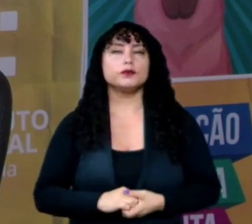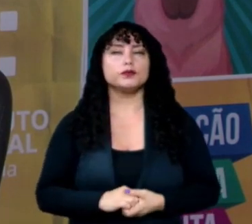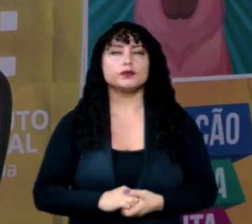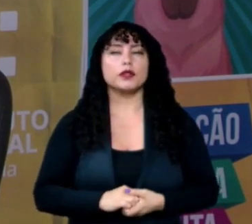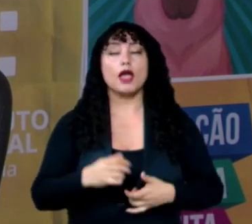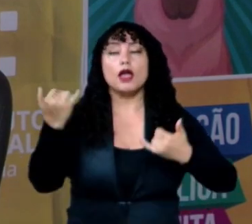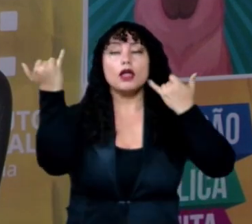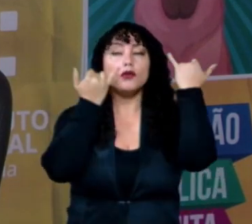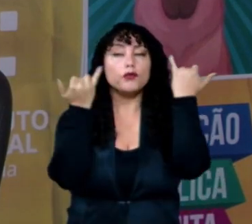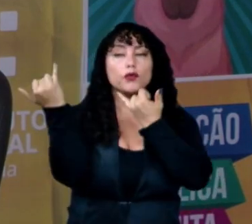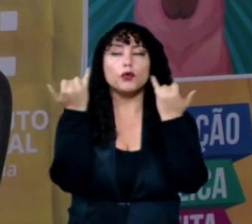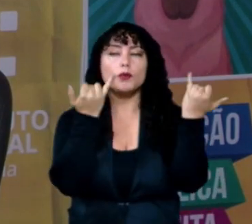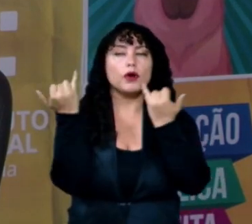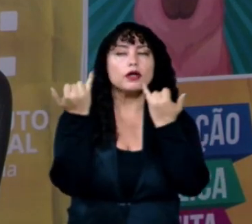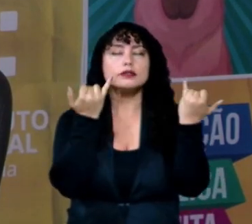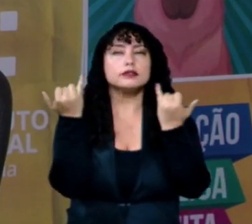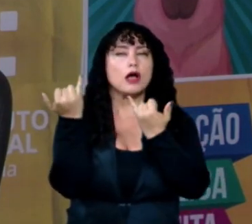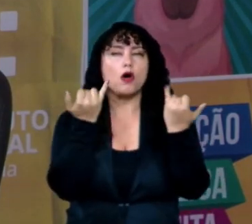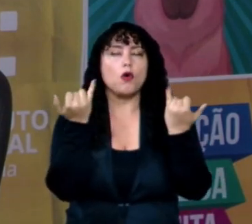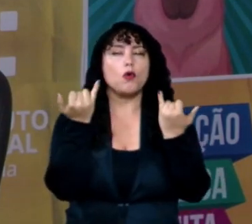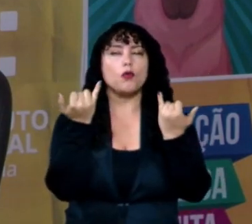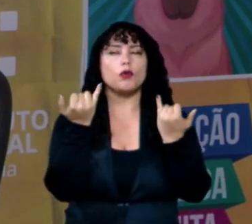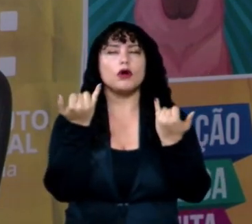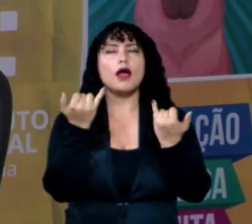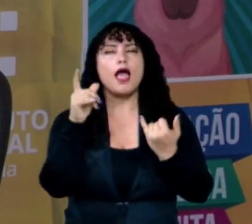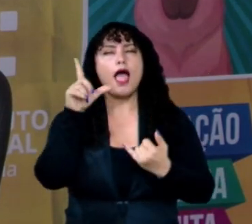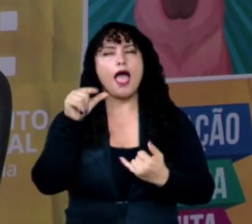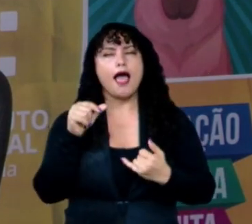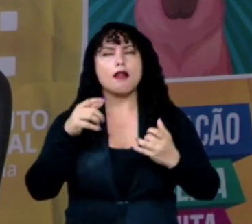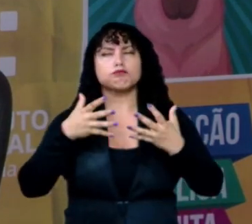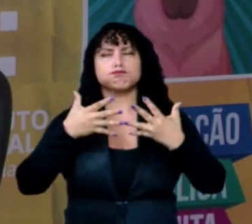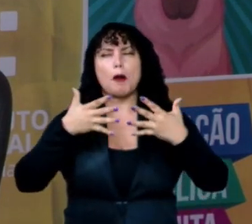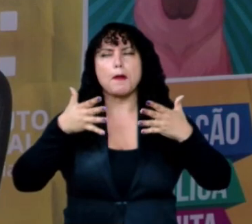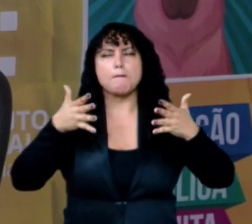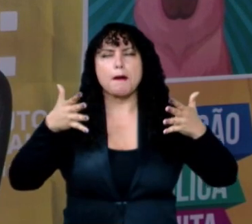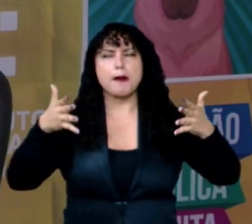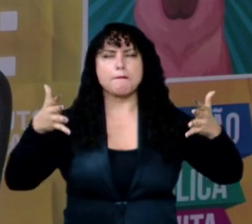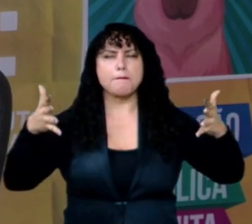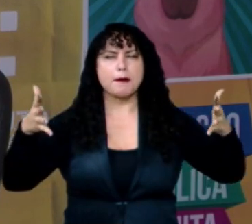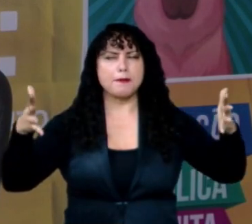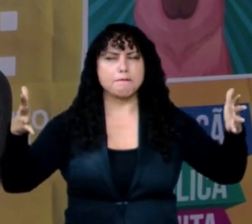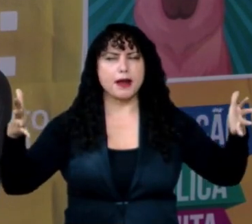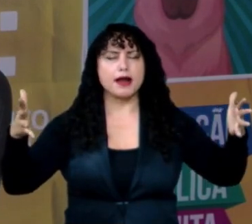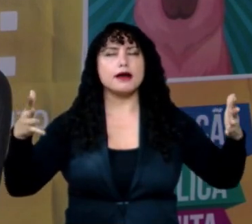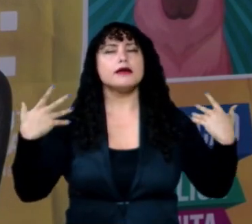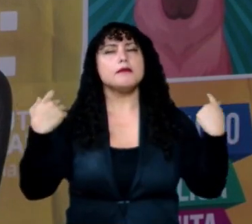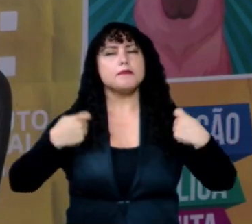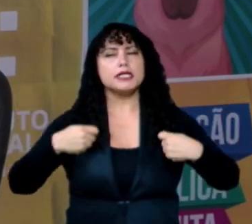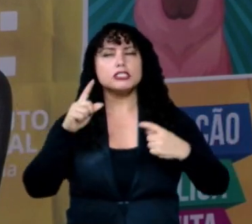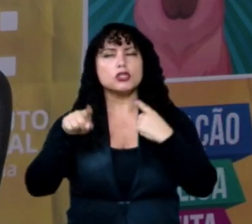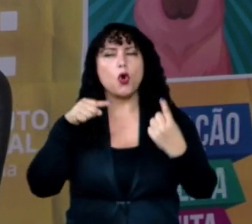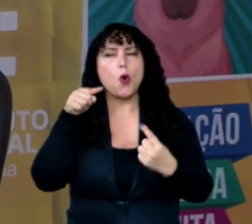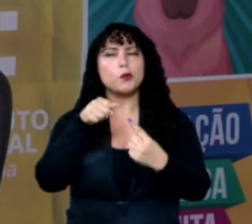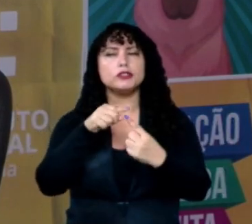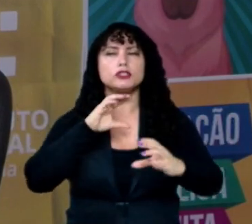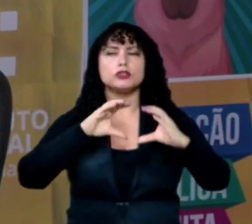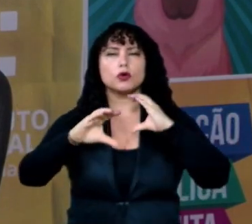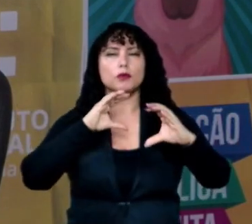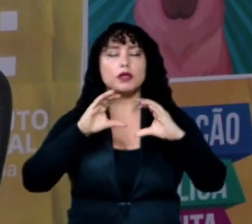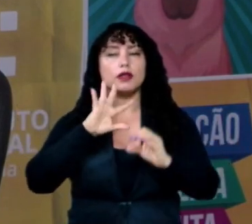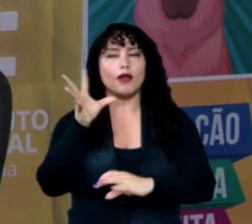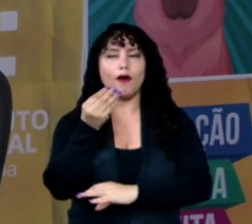a informação, dessa forma, ela é ampla e ela deve ter esse objetivo de comunicar.